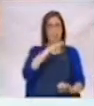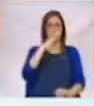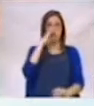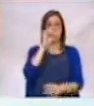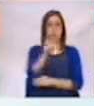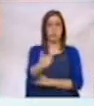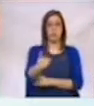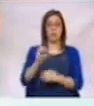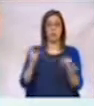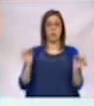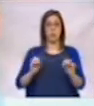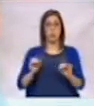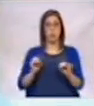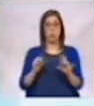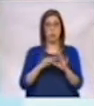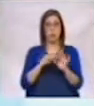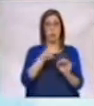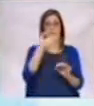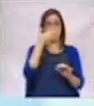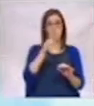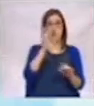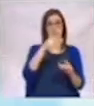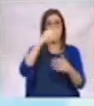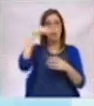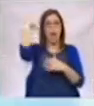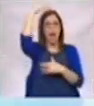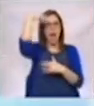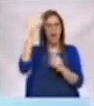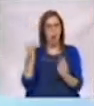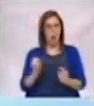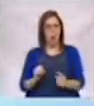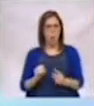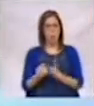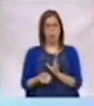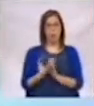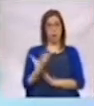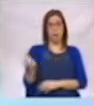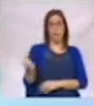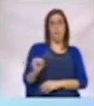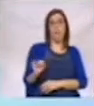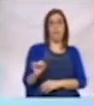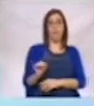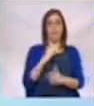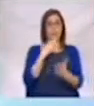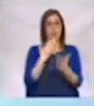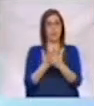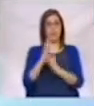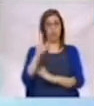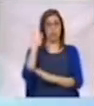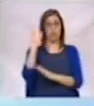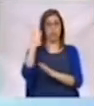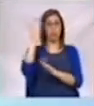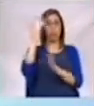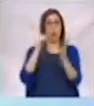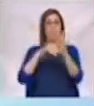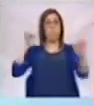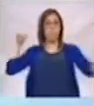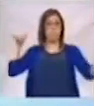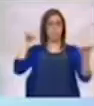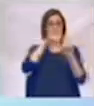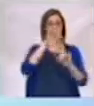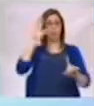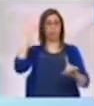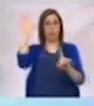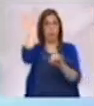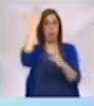nacionalidades. Curiosamente, não está entre estas nacionalidades a Arábia Saudita, país de origem daqueles que provocaram o maior atentado nos